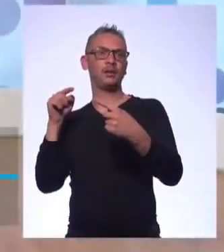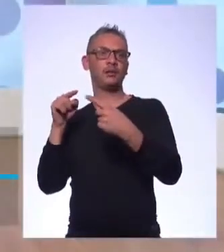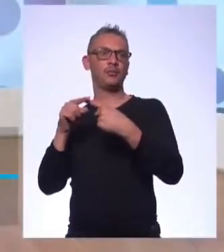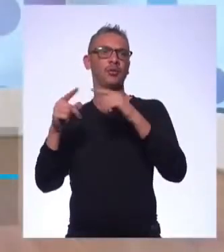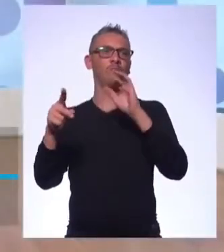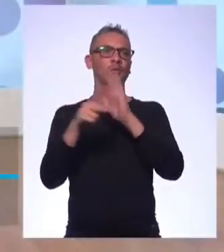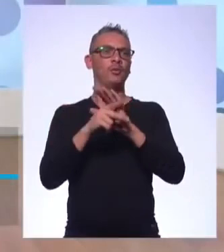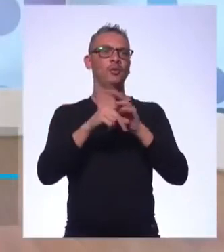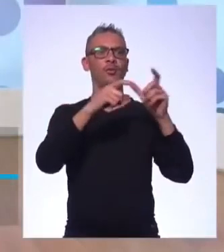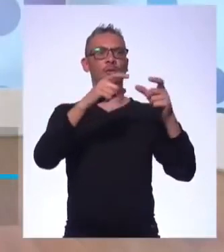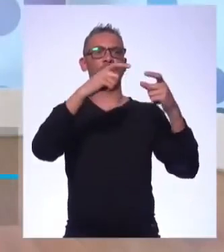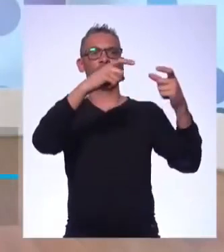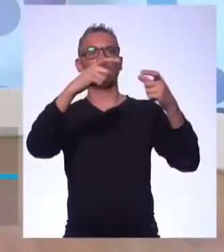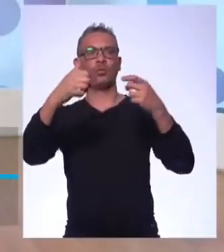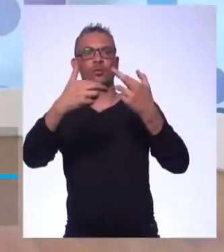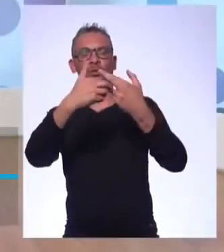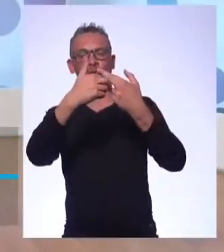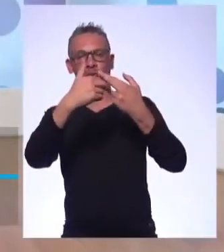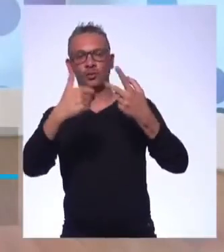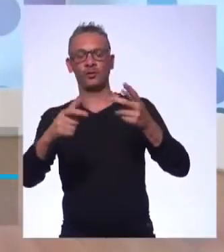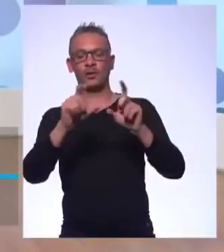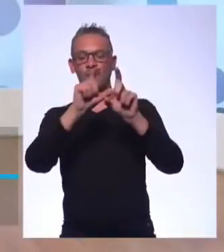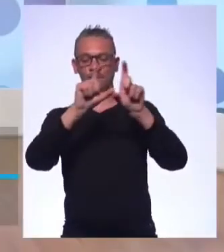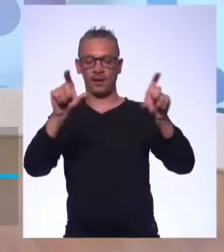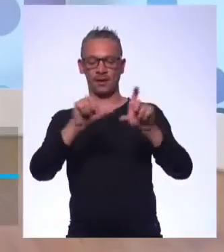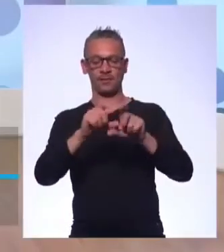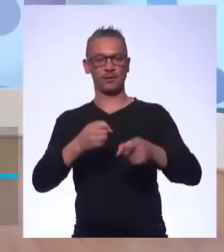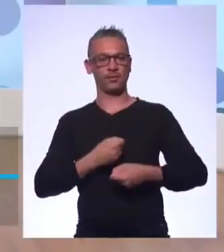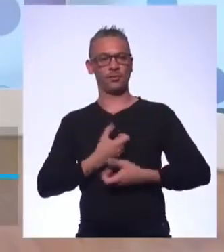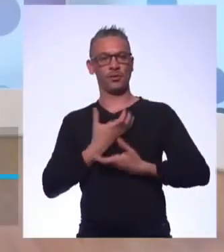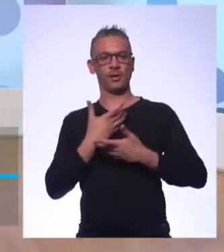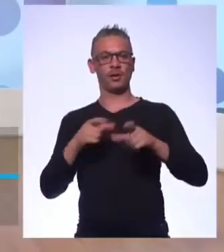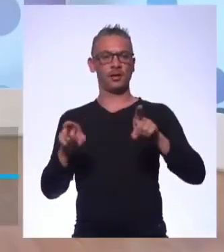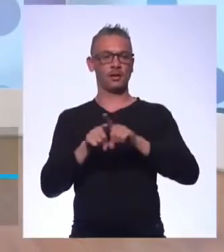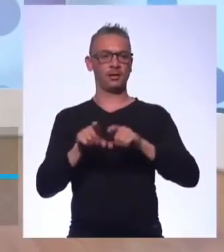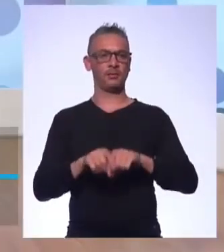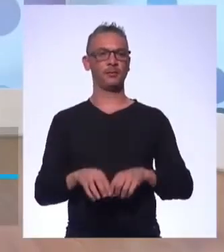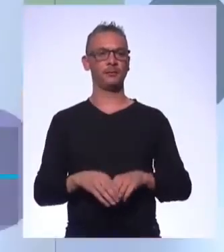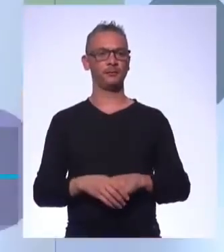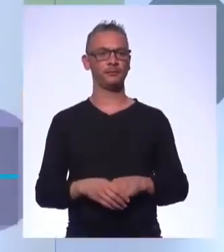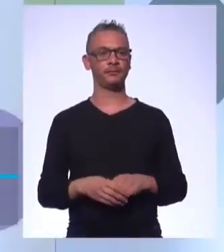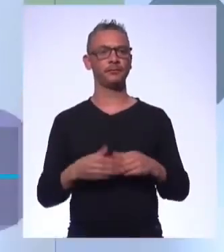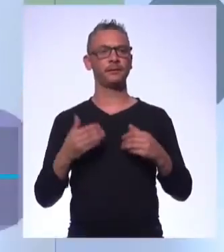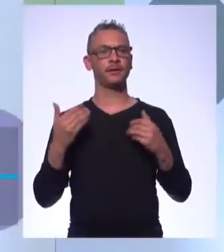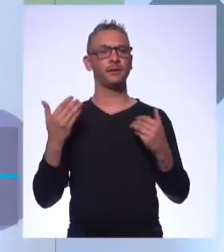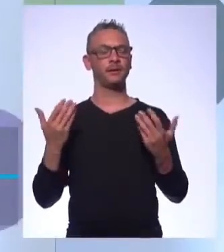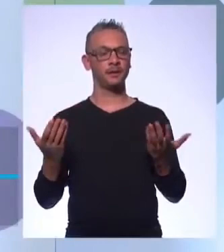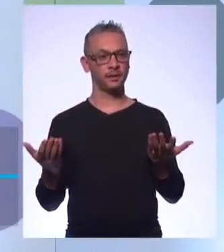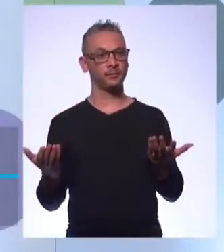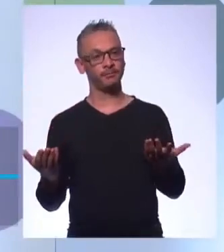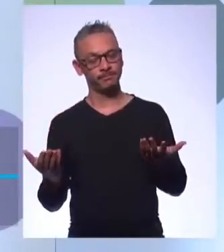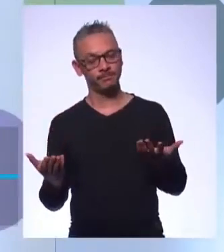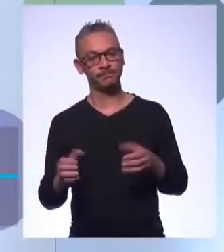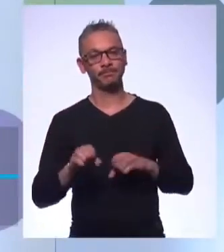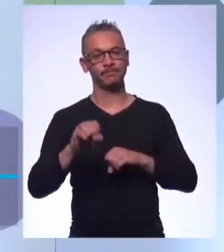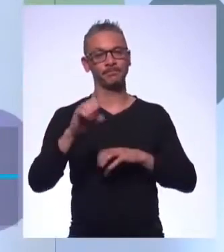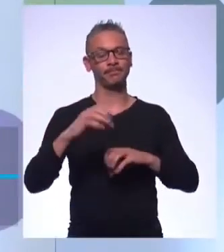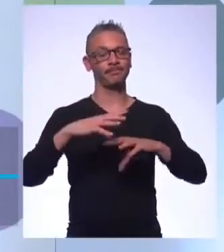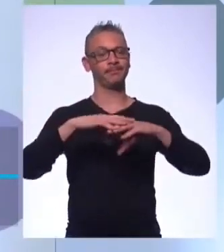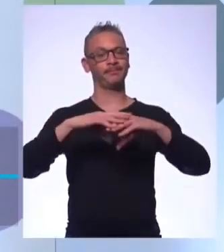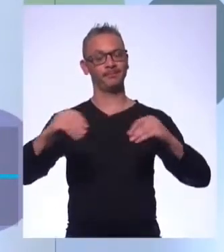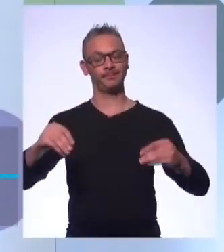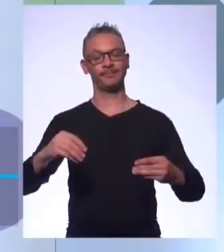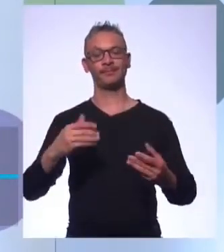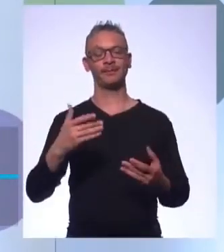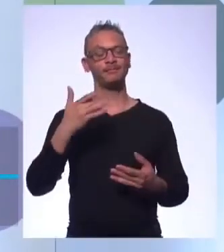feitas em muitas em versos, em função poética, não é? Perfeito. E aí, gente, olha, a gente acaba a aula, é sempre uma delícia